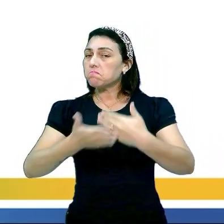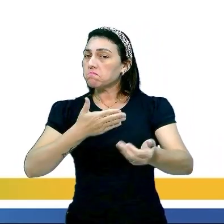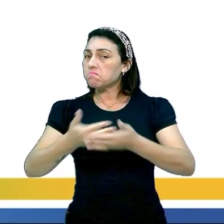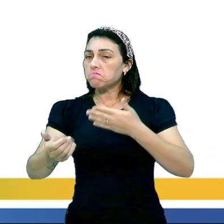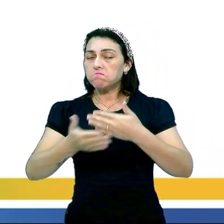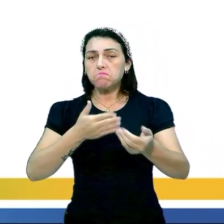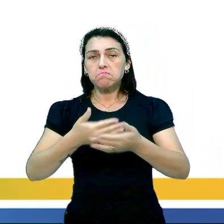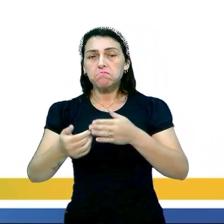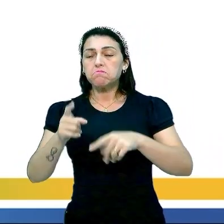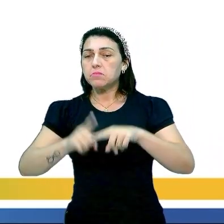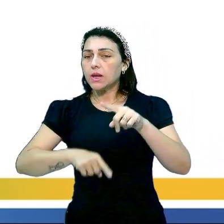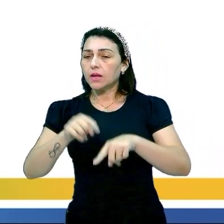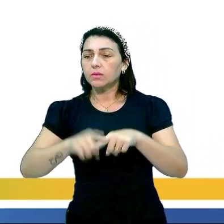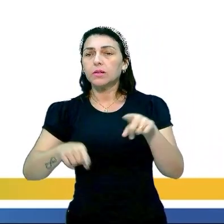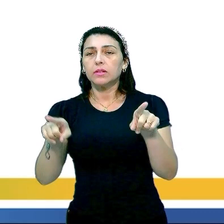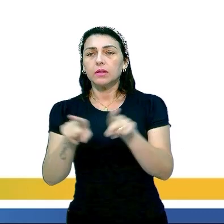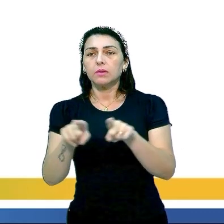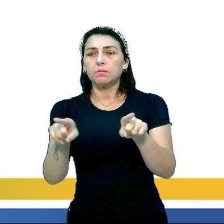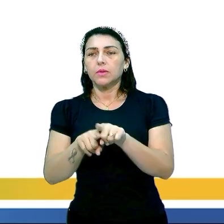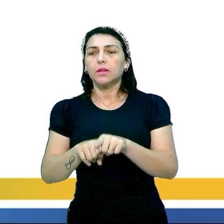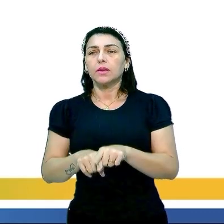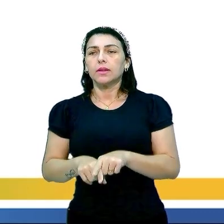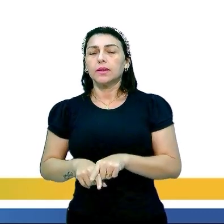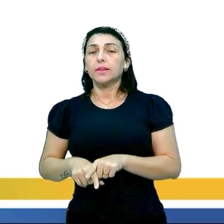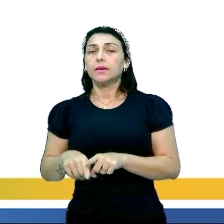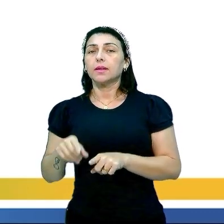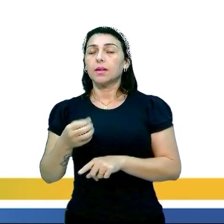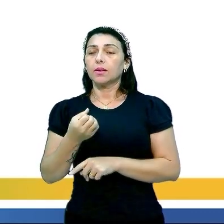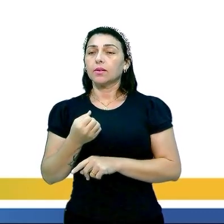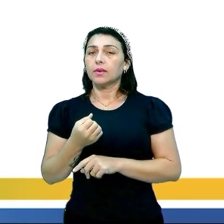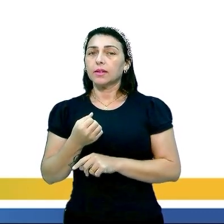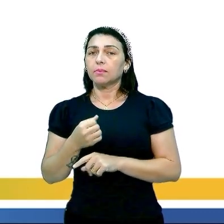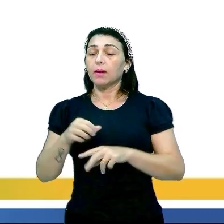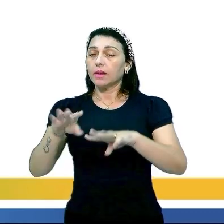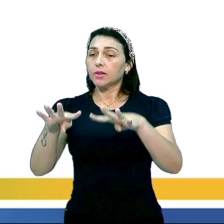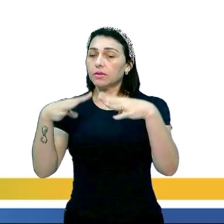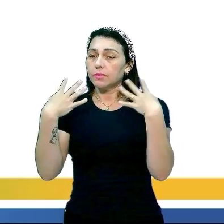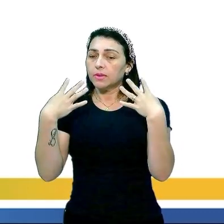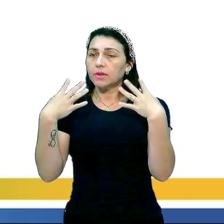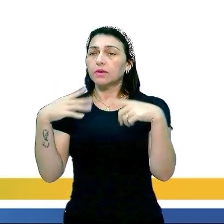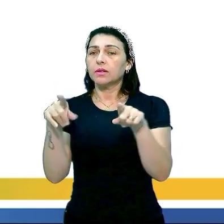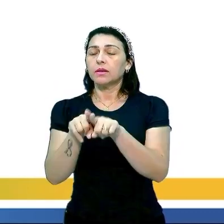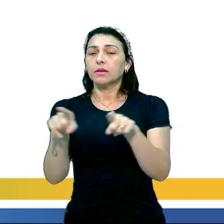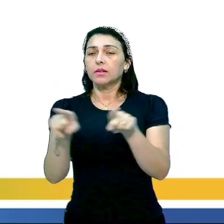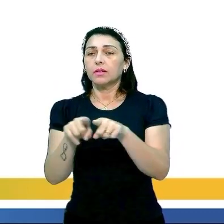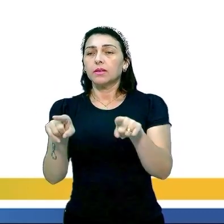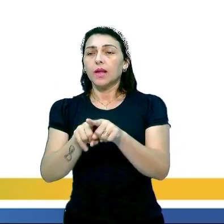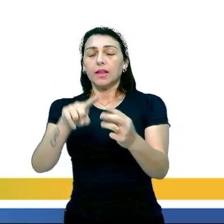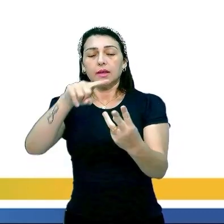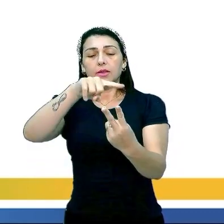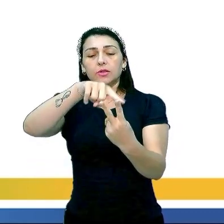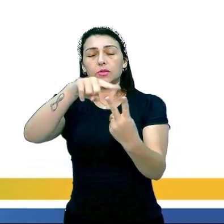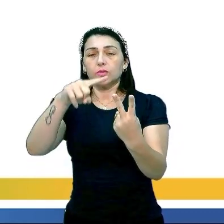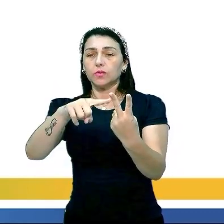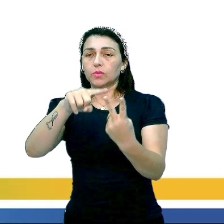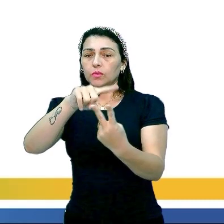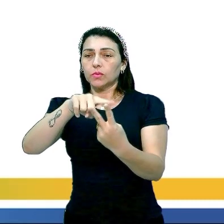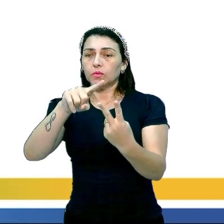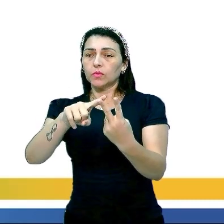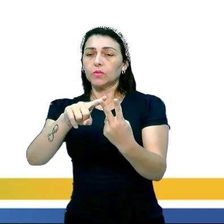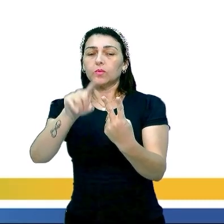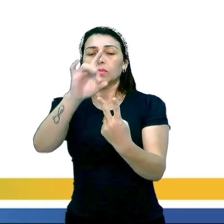qualquer outra mercadoria. Bom, então aí uma coisa que chama muita atenção são essas duas